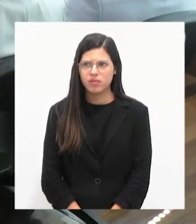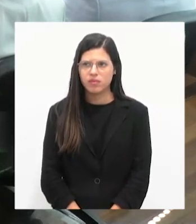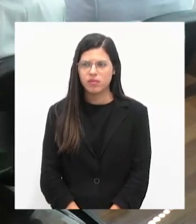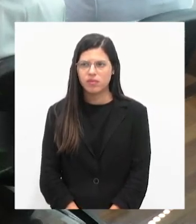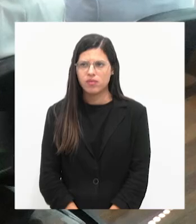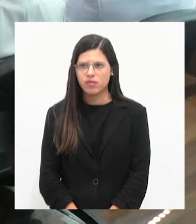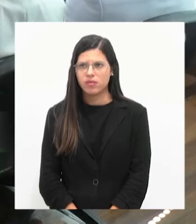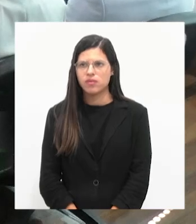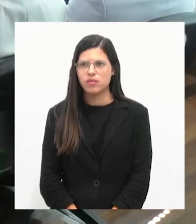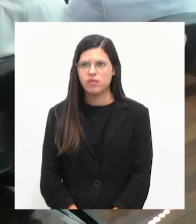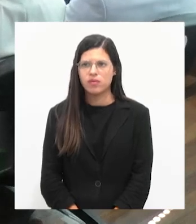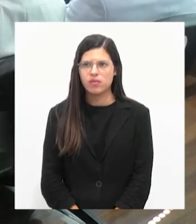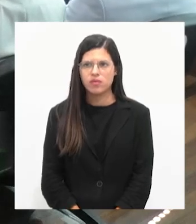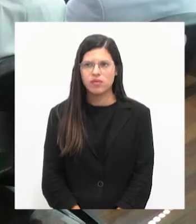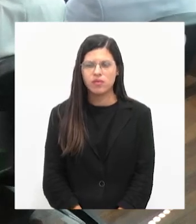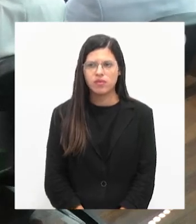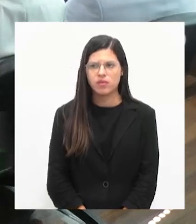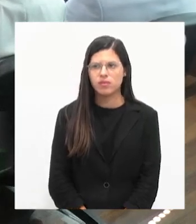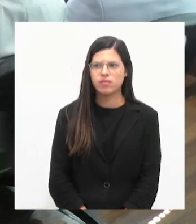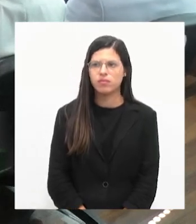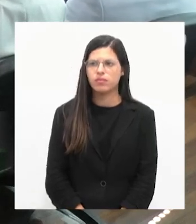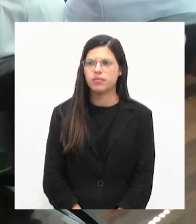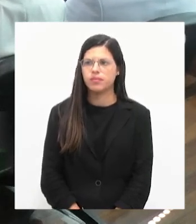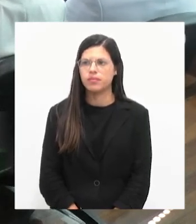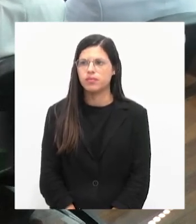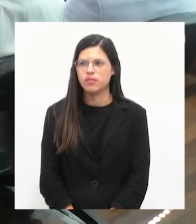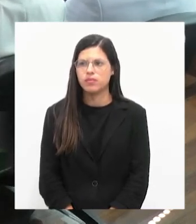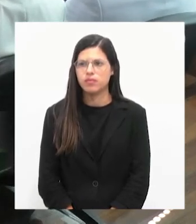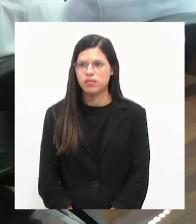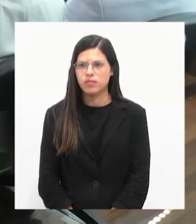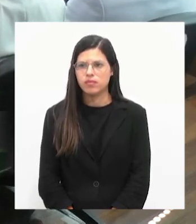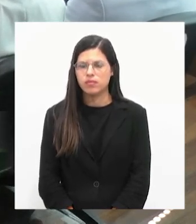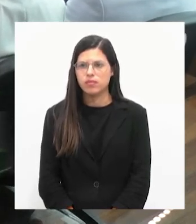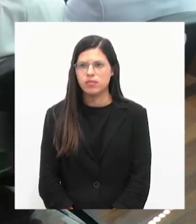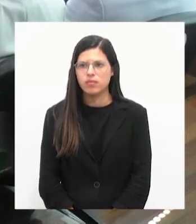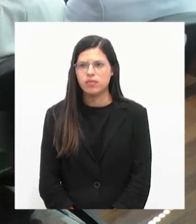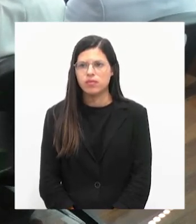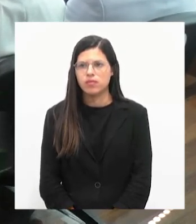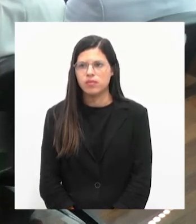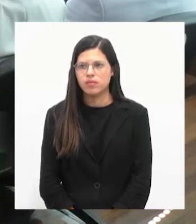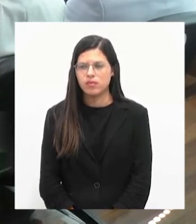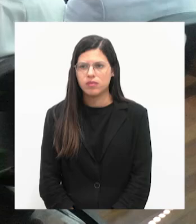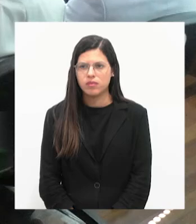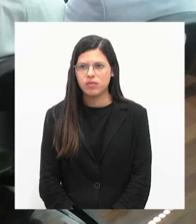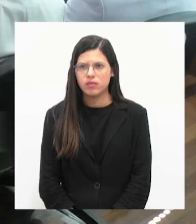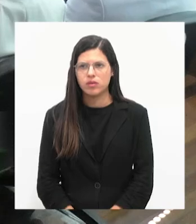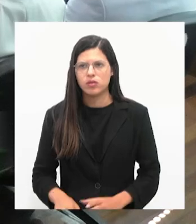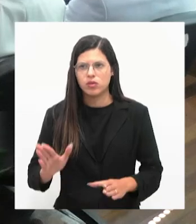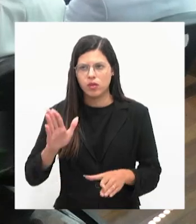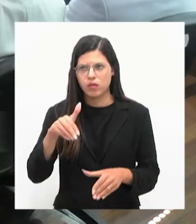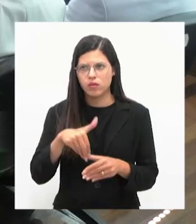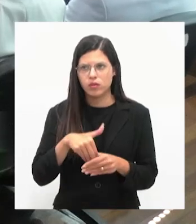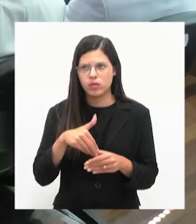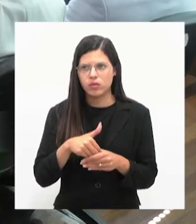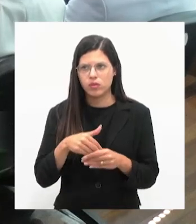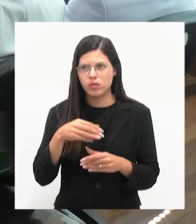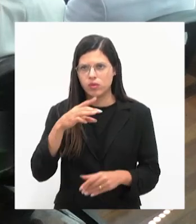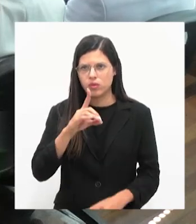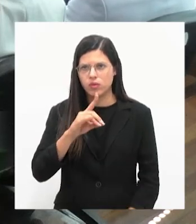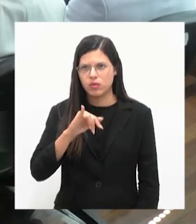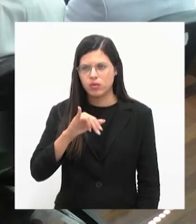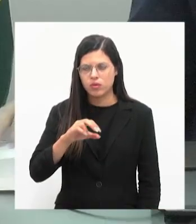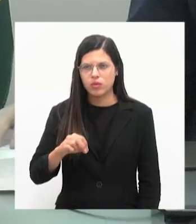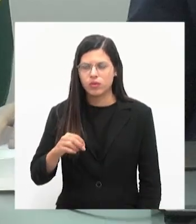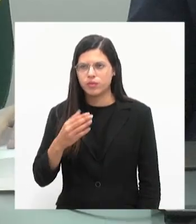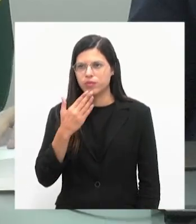que o próximo pense 2 vezes. Perfeito. Então, presidente, já votou o Marcelo Dino, pedir para continuar a votação